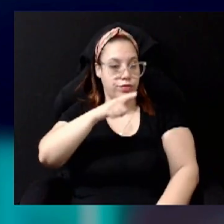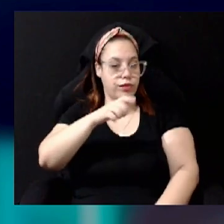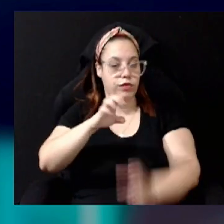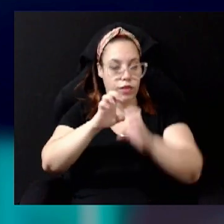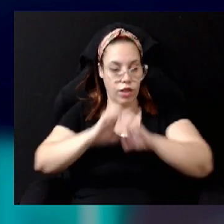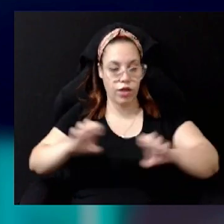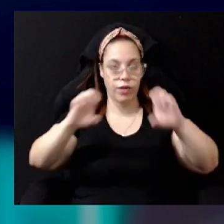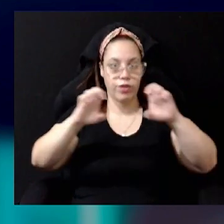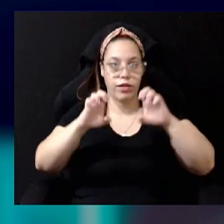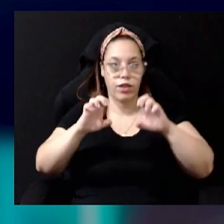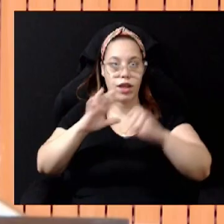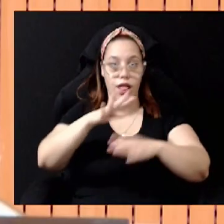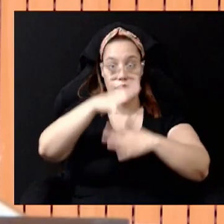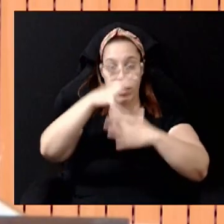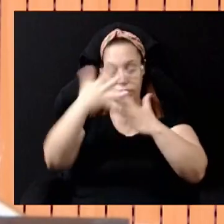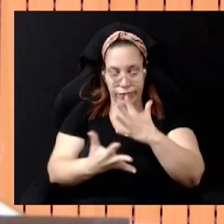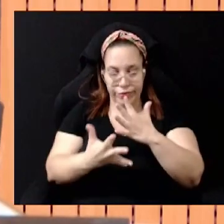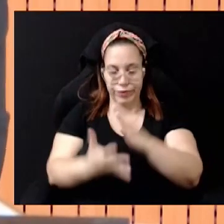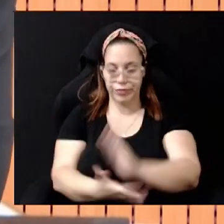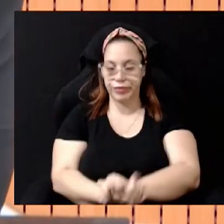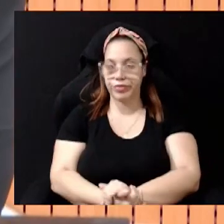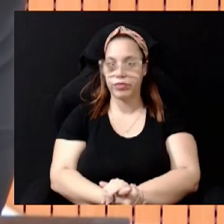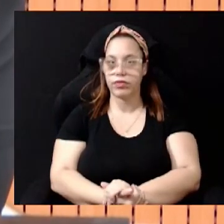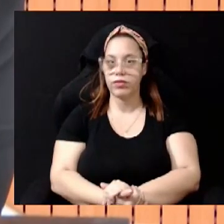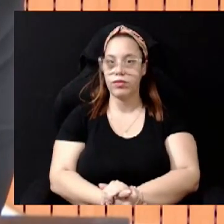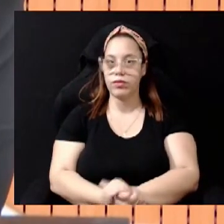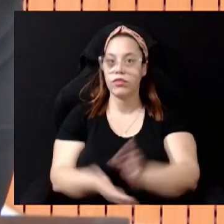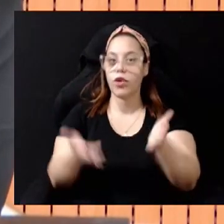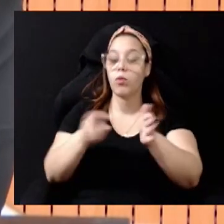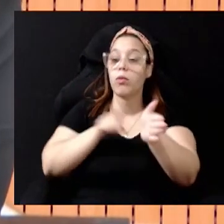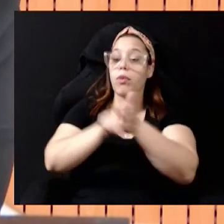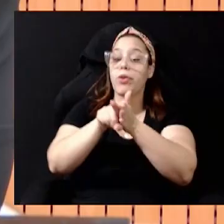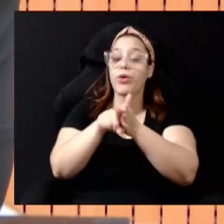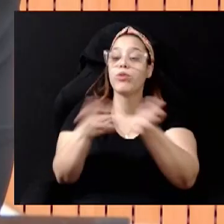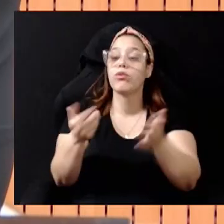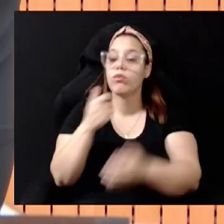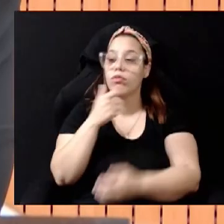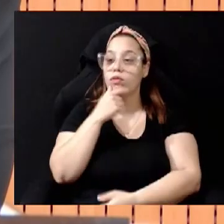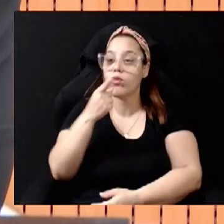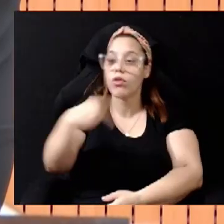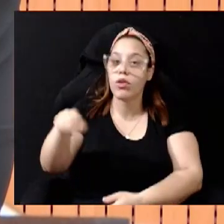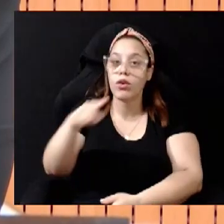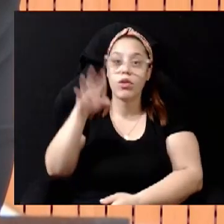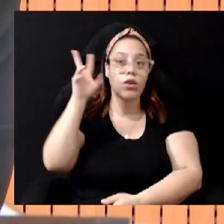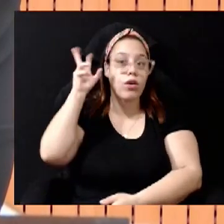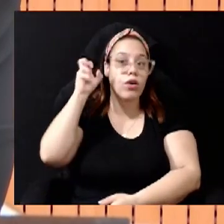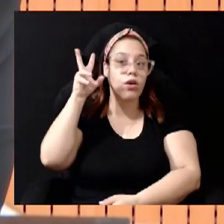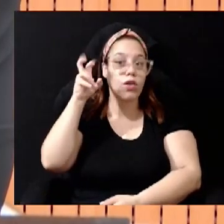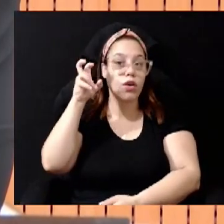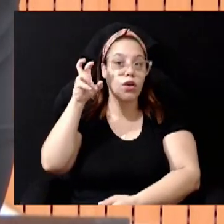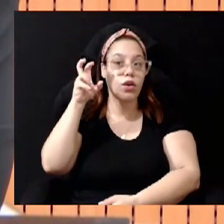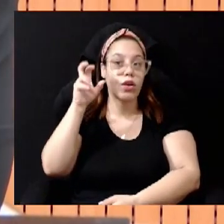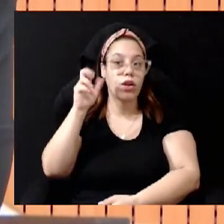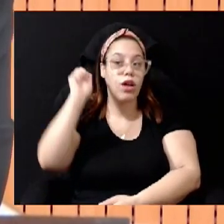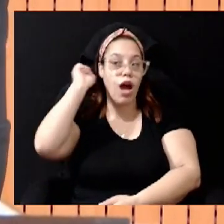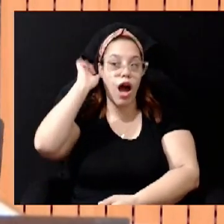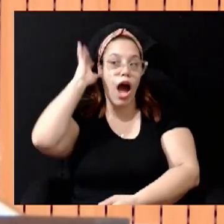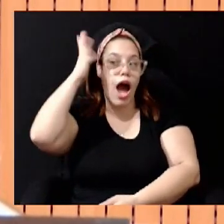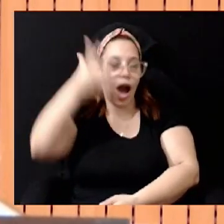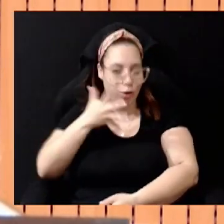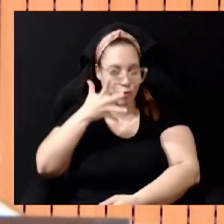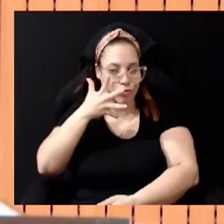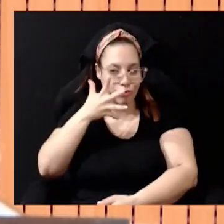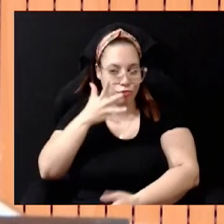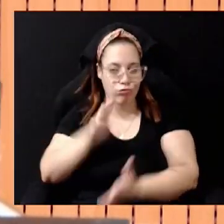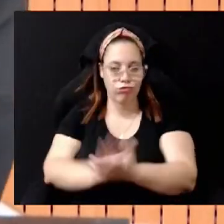Libras, a língua brasileira de sinais. Agora uma pergunta. Vocês já ouviram falar em autodescrição? Esse é